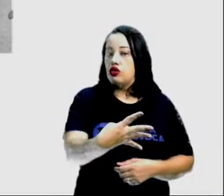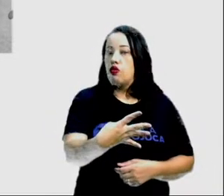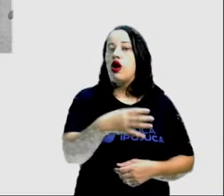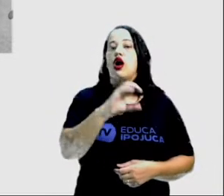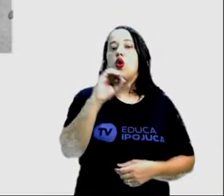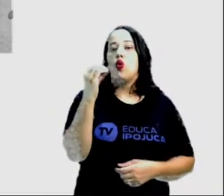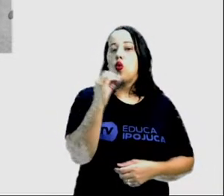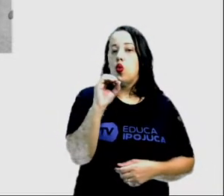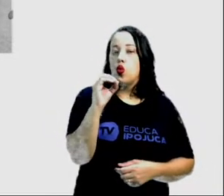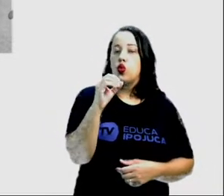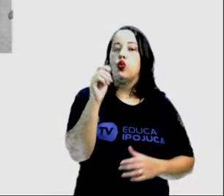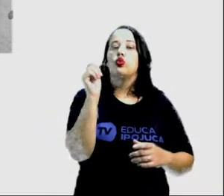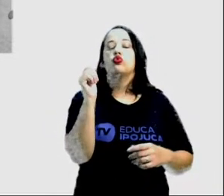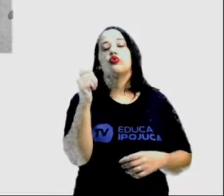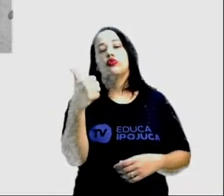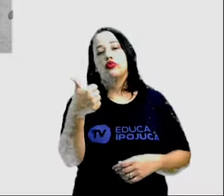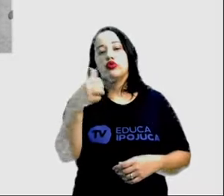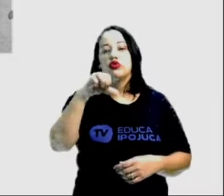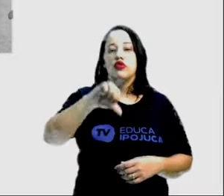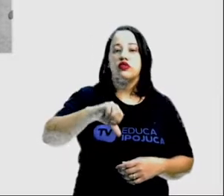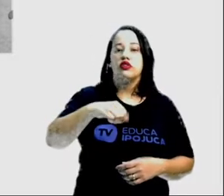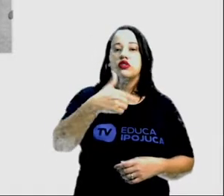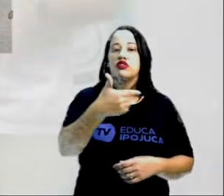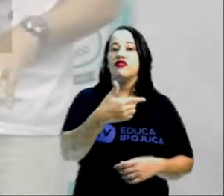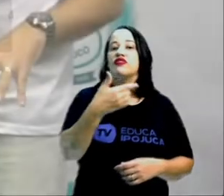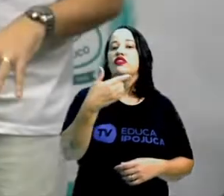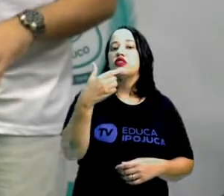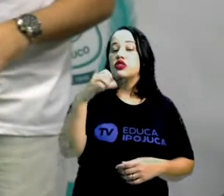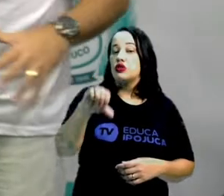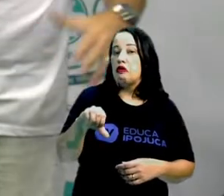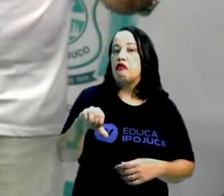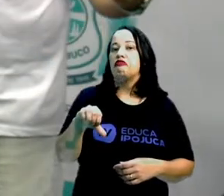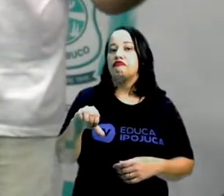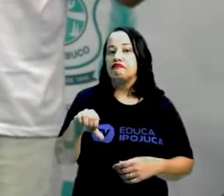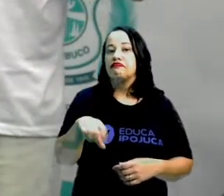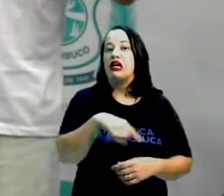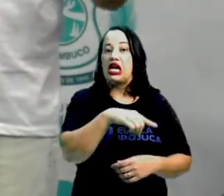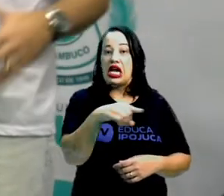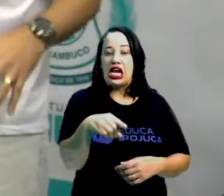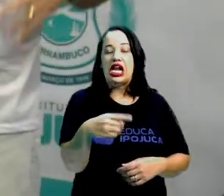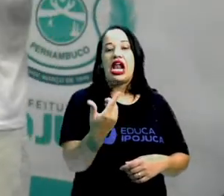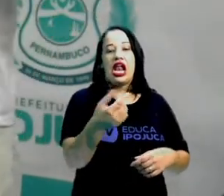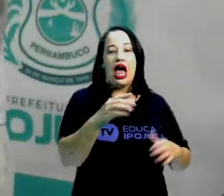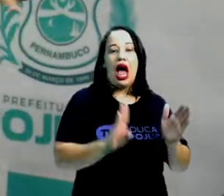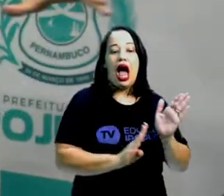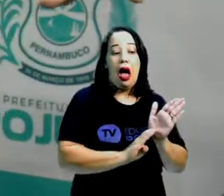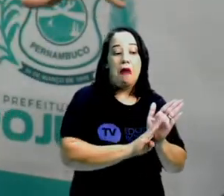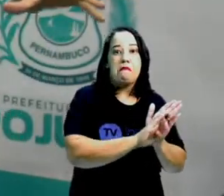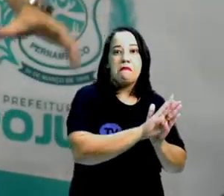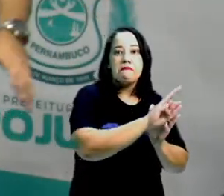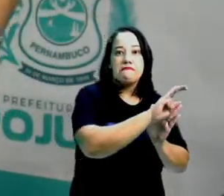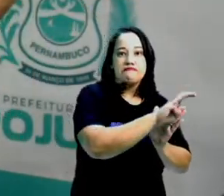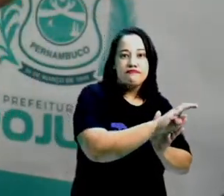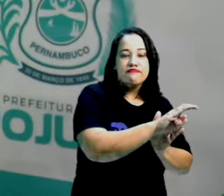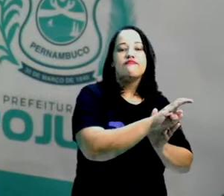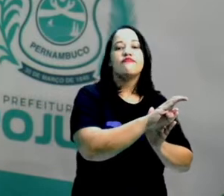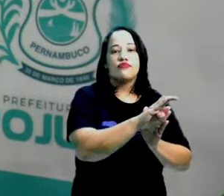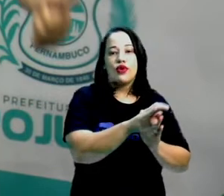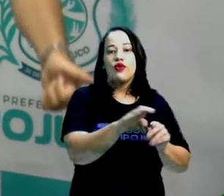24 de outubro de 1929, que é quando a Bolsa de Nova York ela quebra. E isso vai gerar uma quebradeira geral